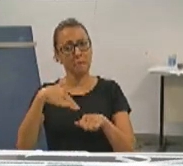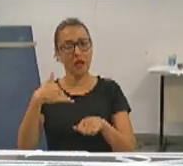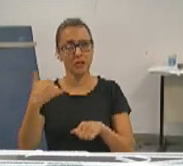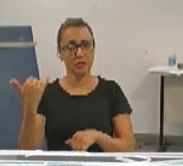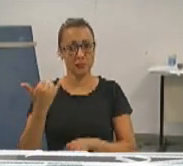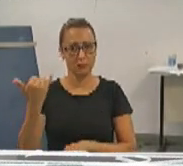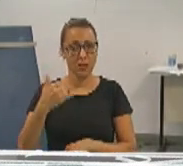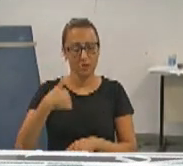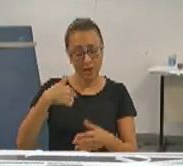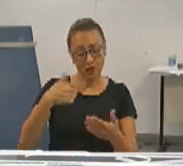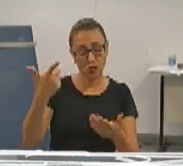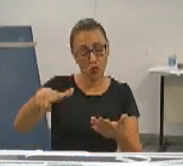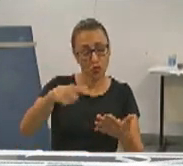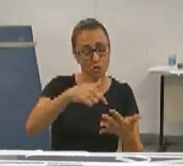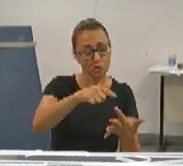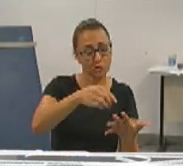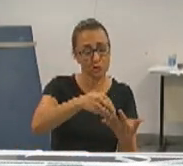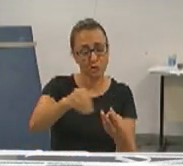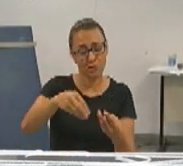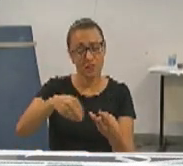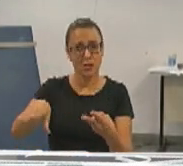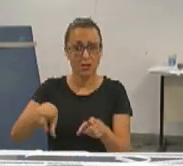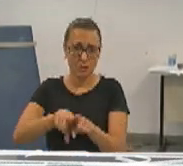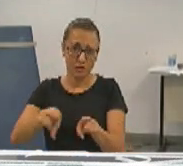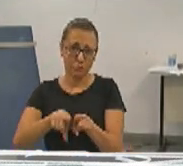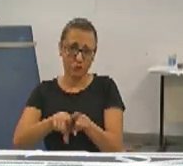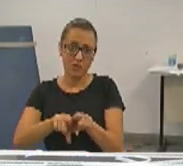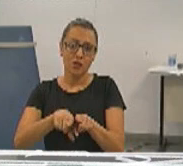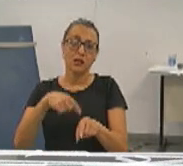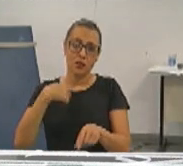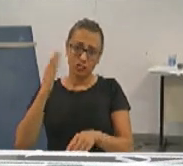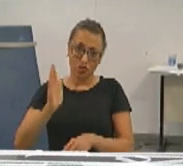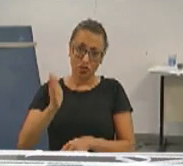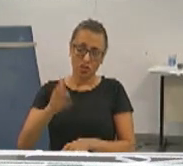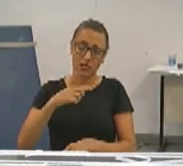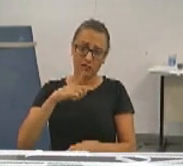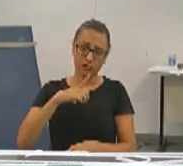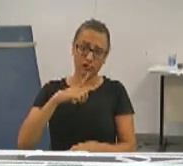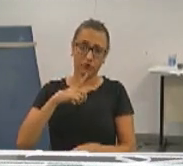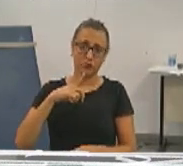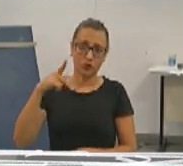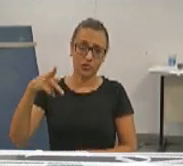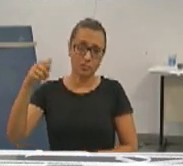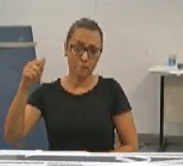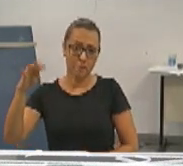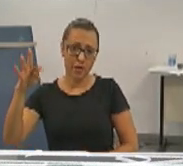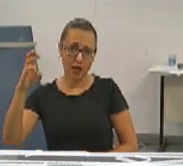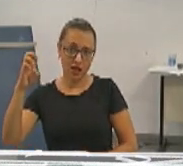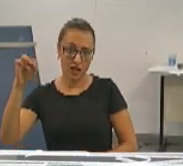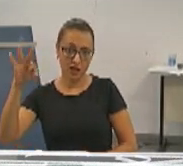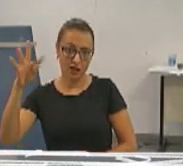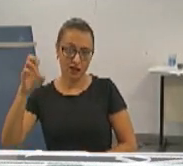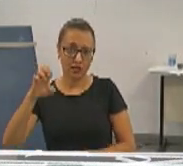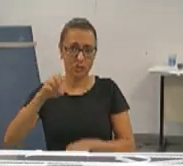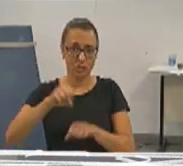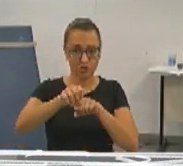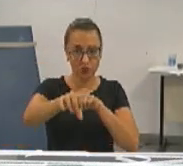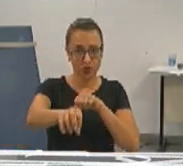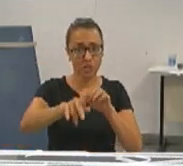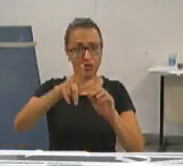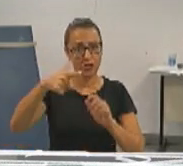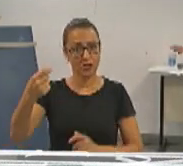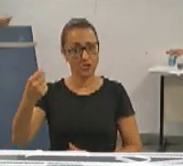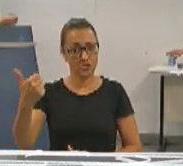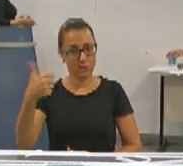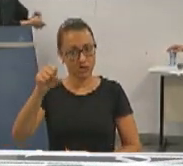eu distribuo. Inclusive, quero ressaltar que fiz um depósito de patente através de um projeto de extensão agora em 2018 e pode